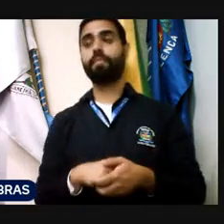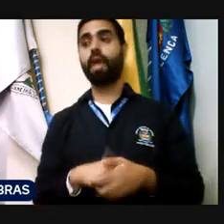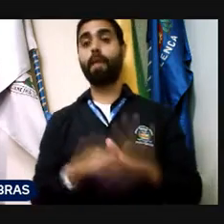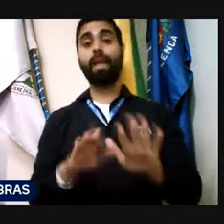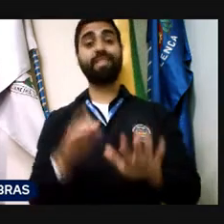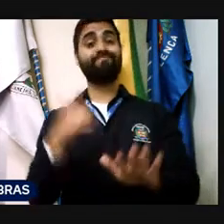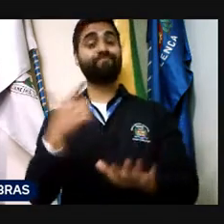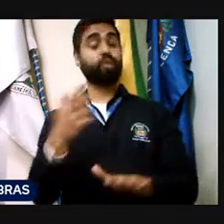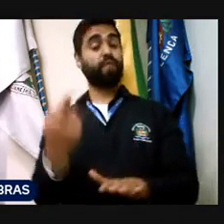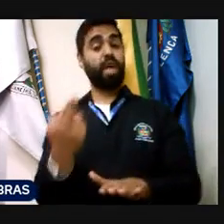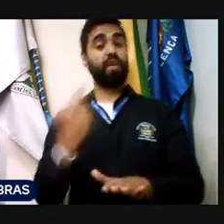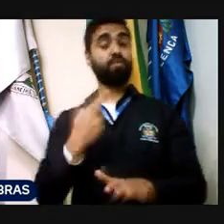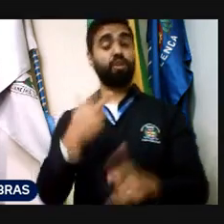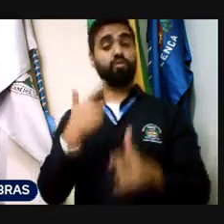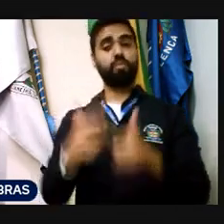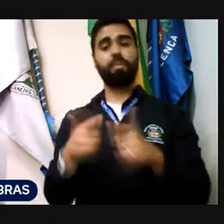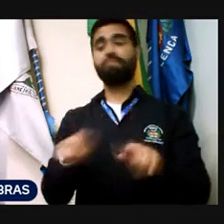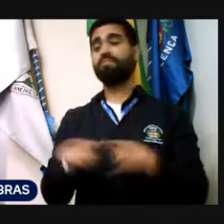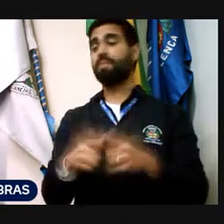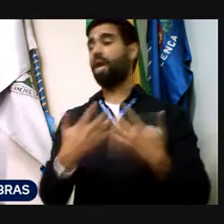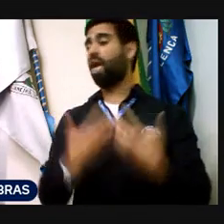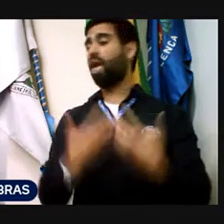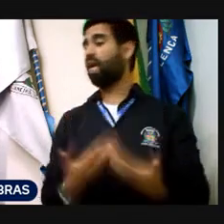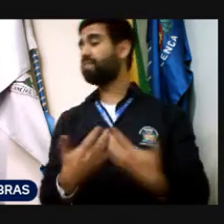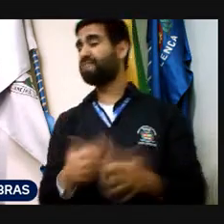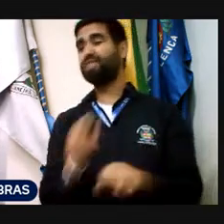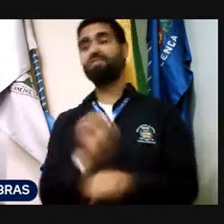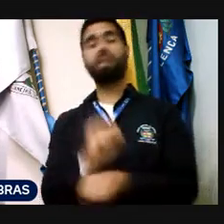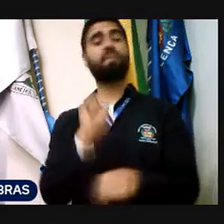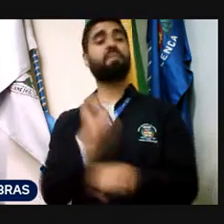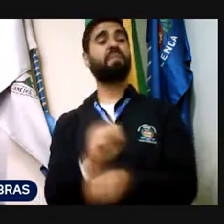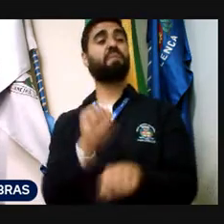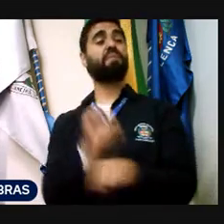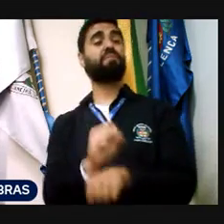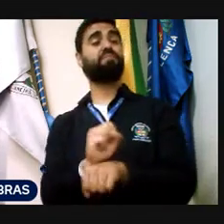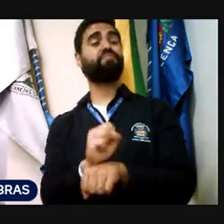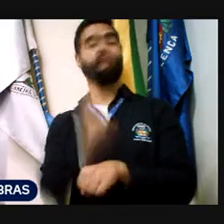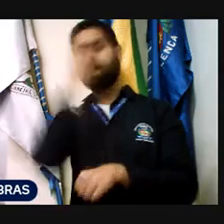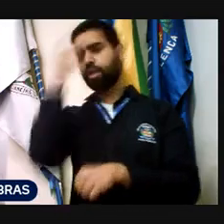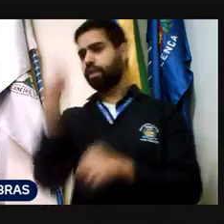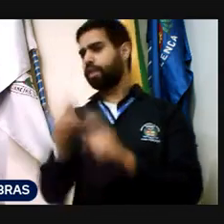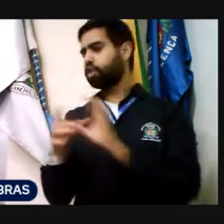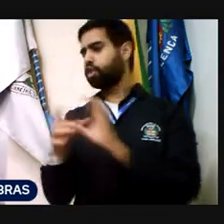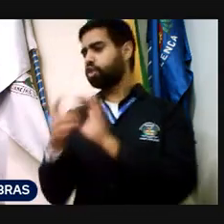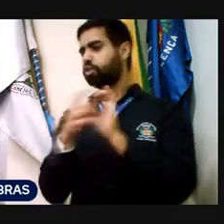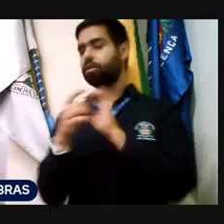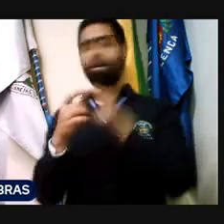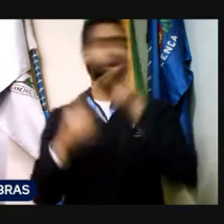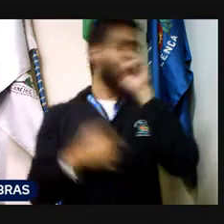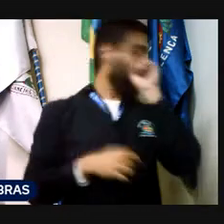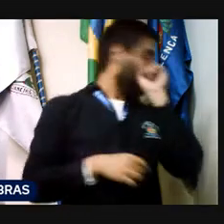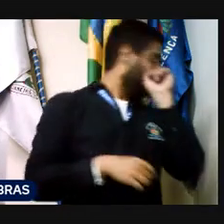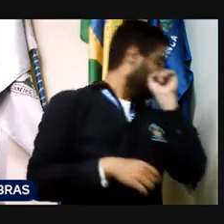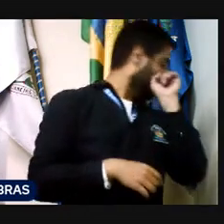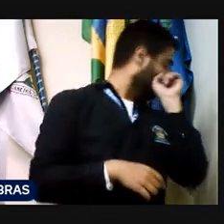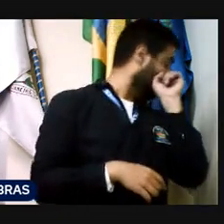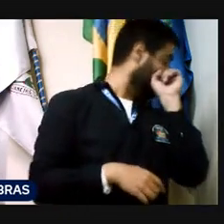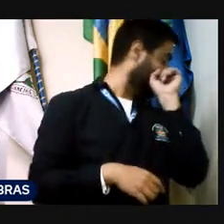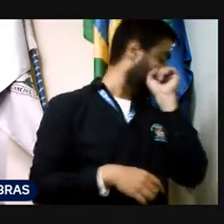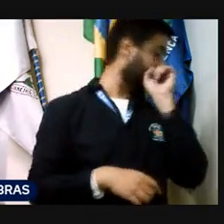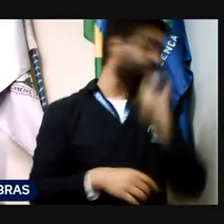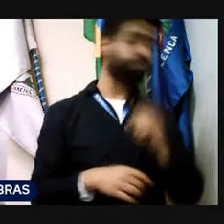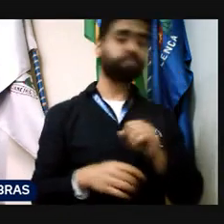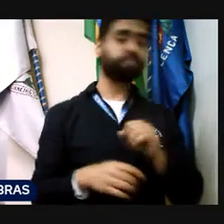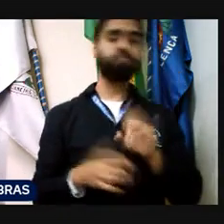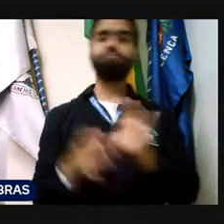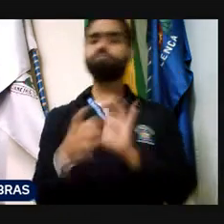resposta para o problema e cansados de esperar pelo poder público, alguns moradores se uniram e, dentro de suas possibilidades, se cotizaram para a